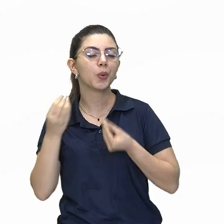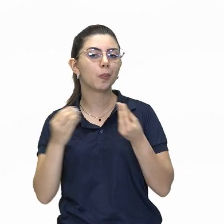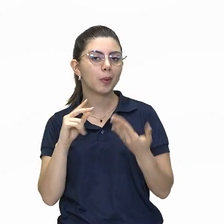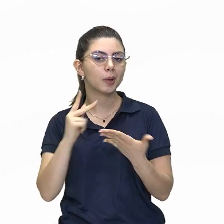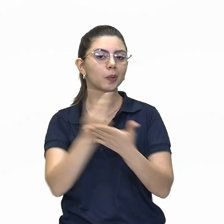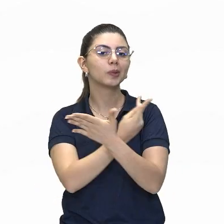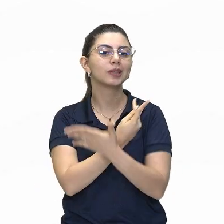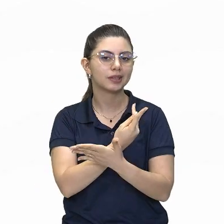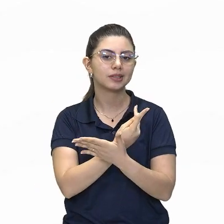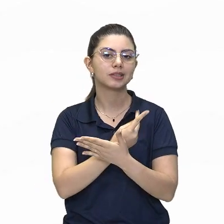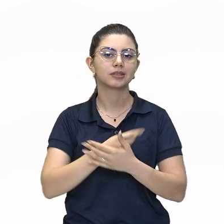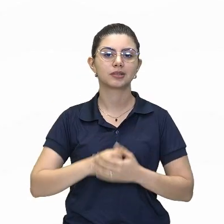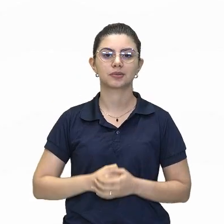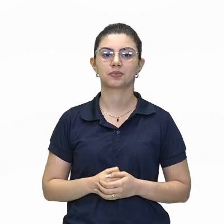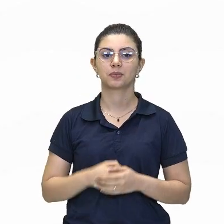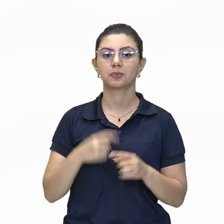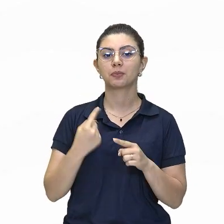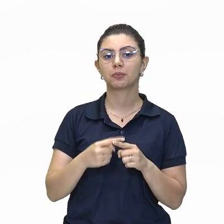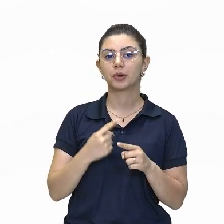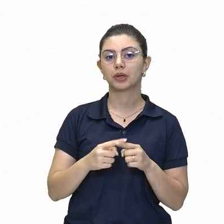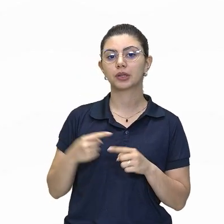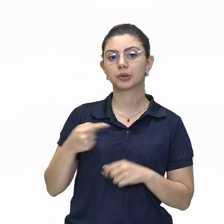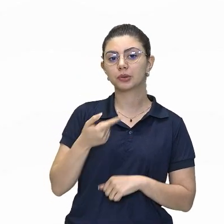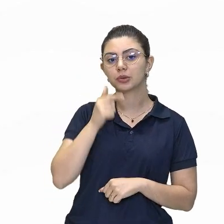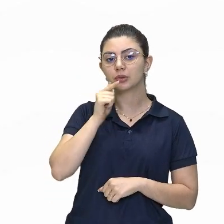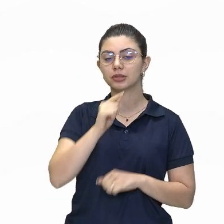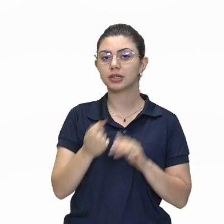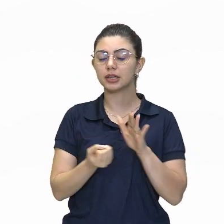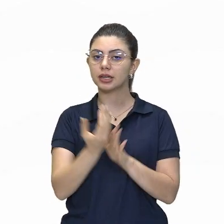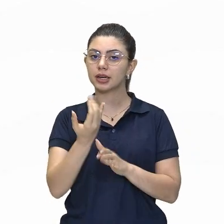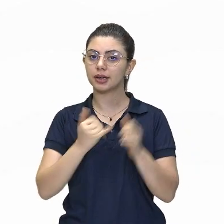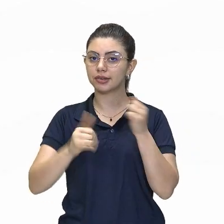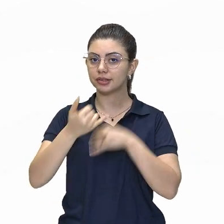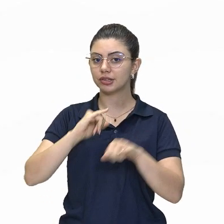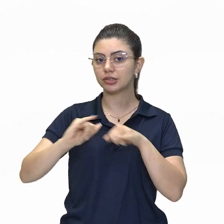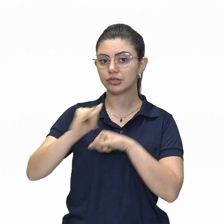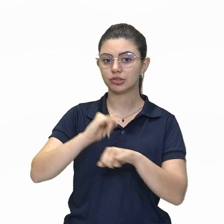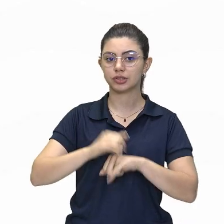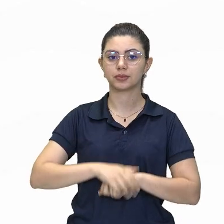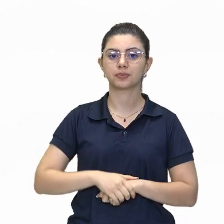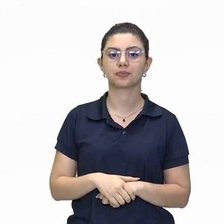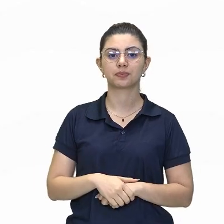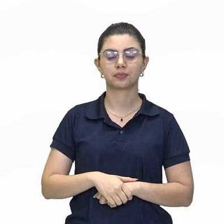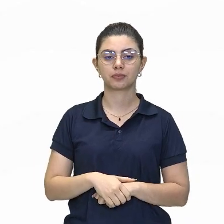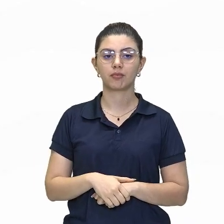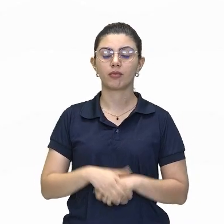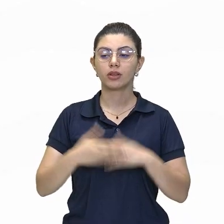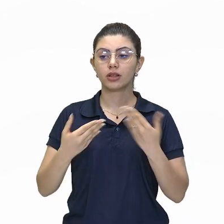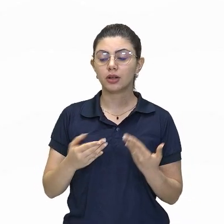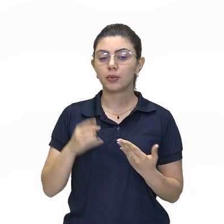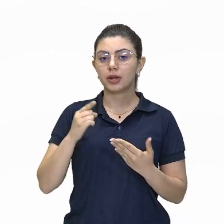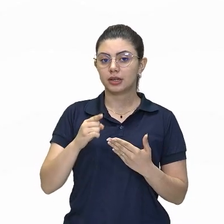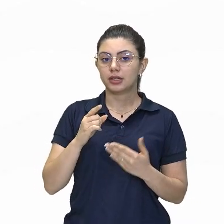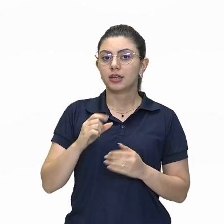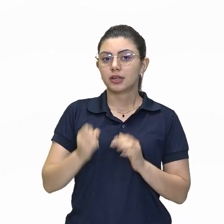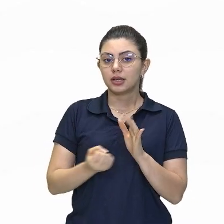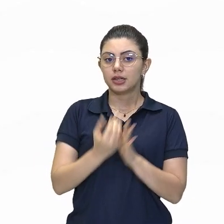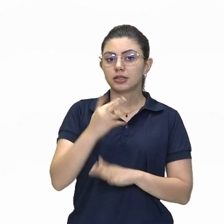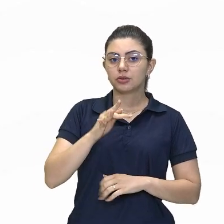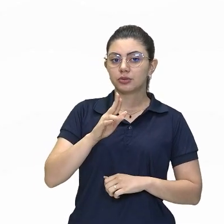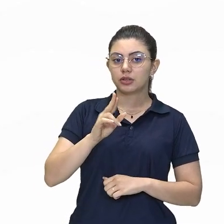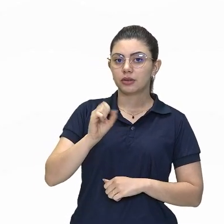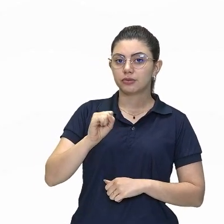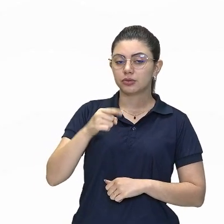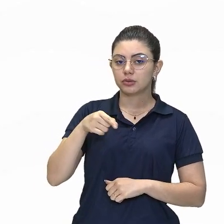processo é usado nas usinas nucleares para a produção de energia elétrica. O processo da fusão nuclear é a